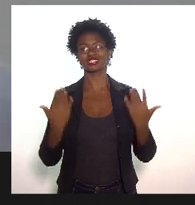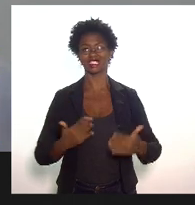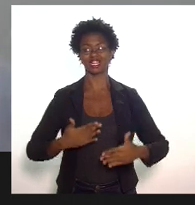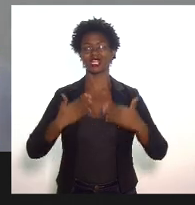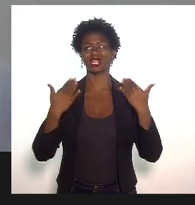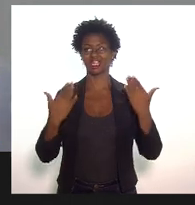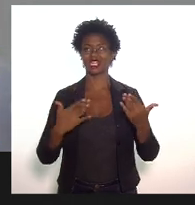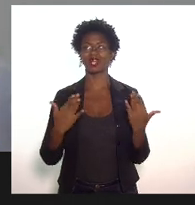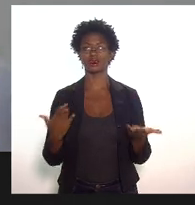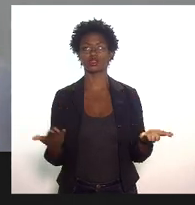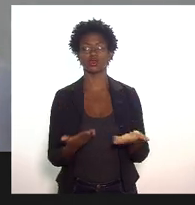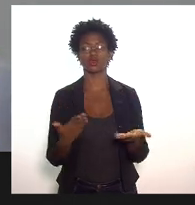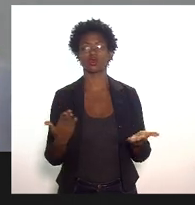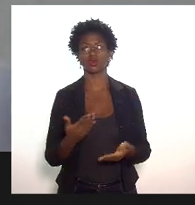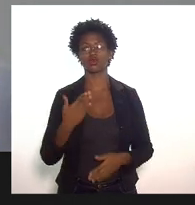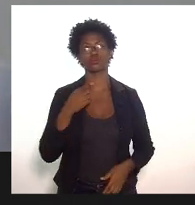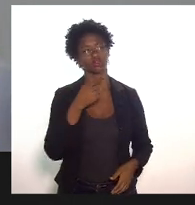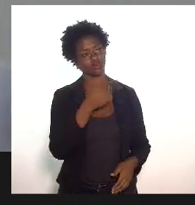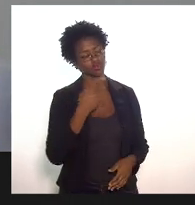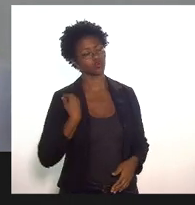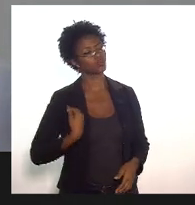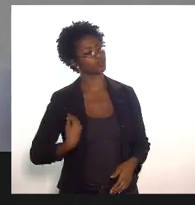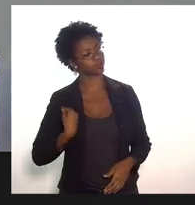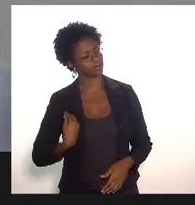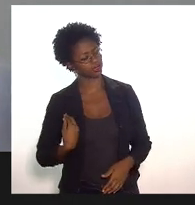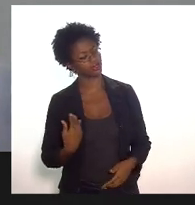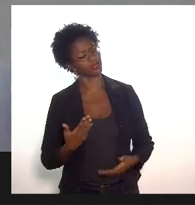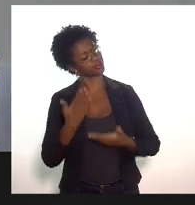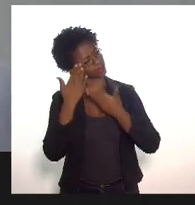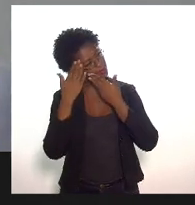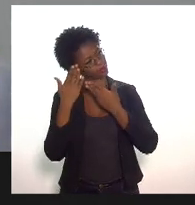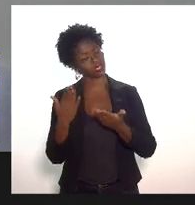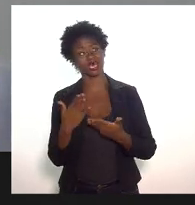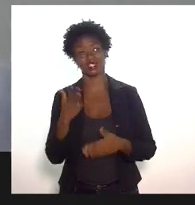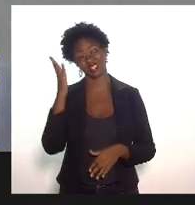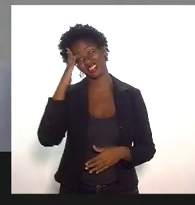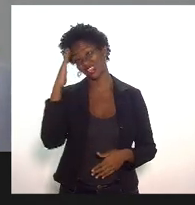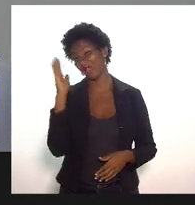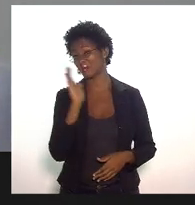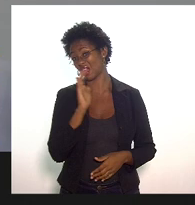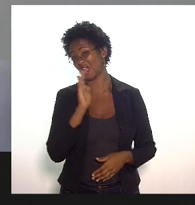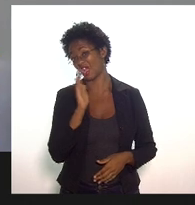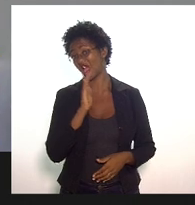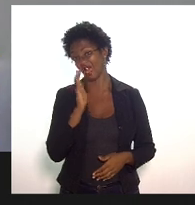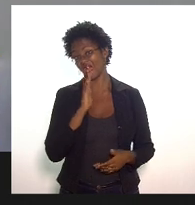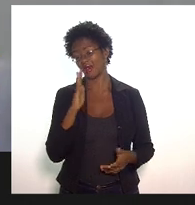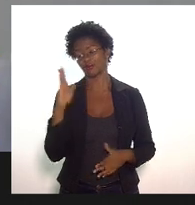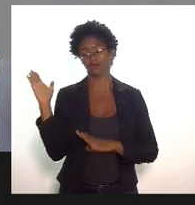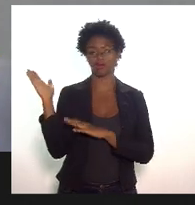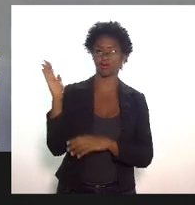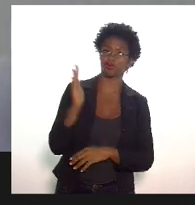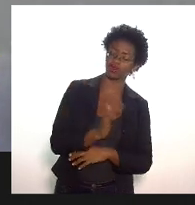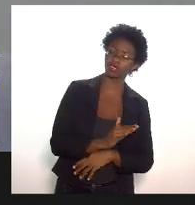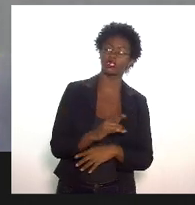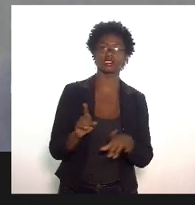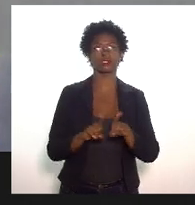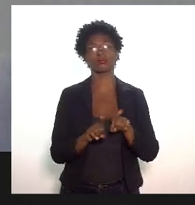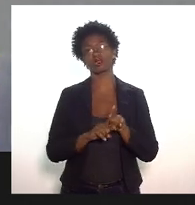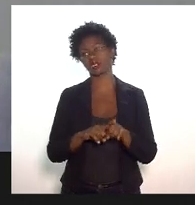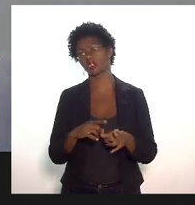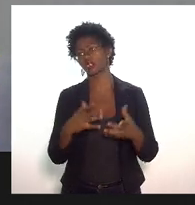ter Vossa Excelência conosco aqui, de forma muito rápida, né, atendendo também uma outra niteroense,